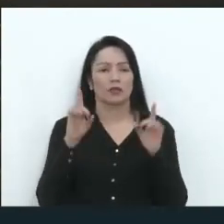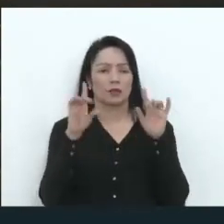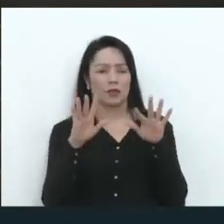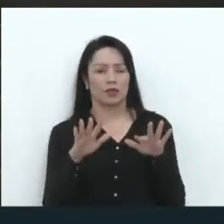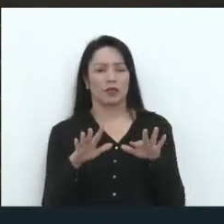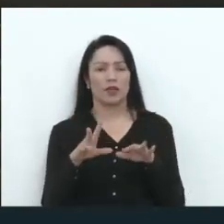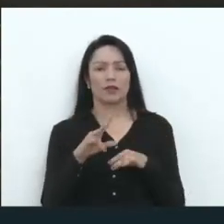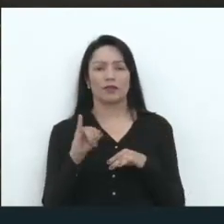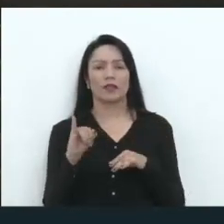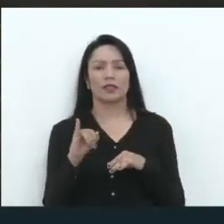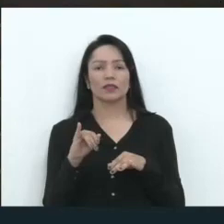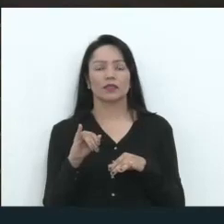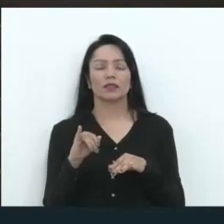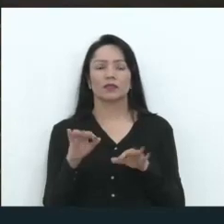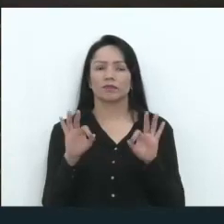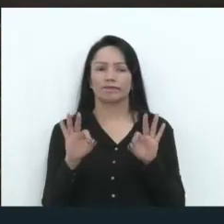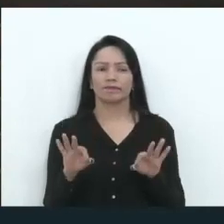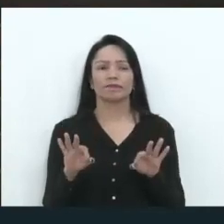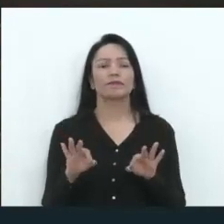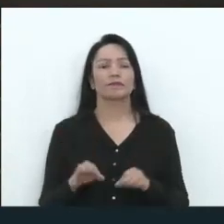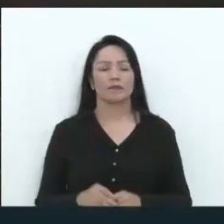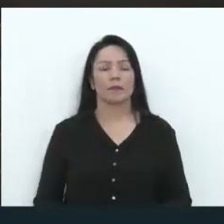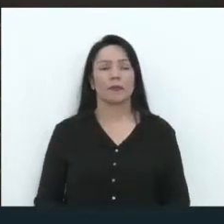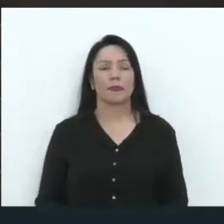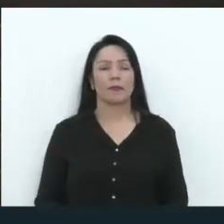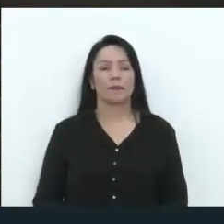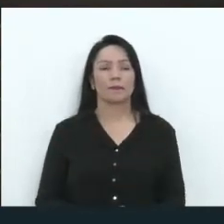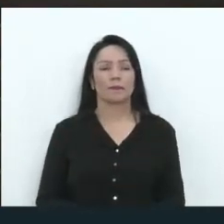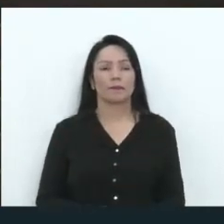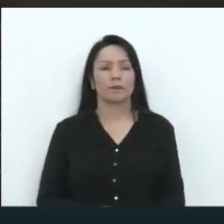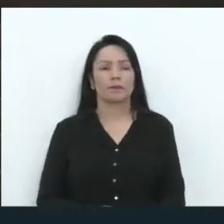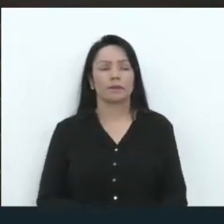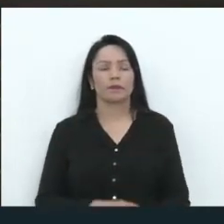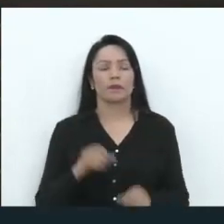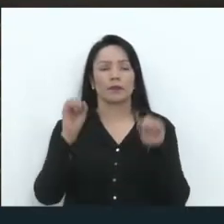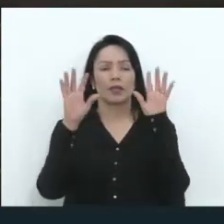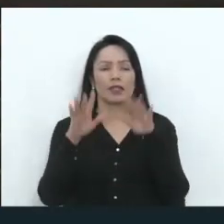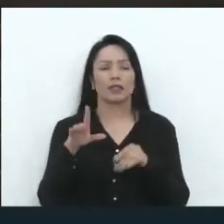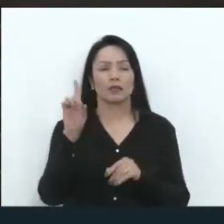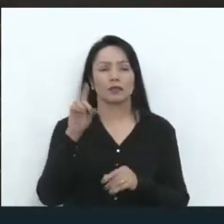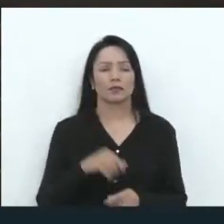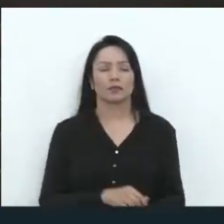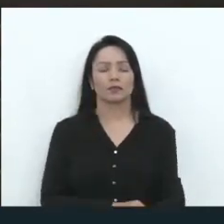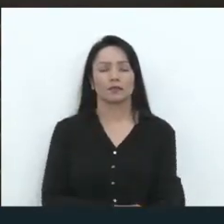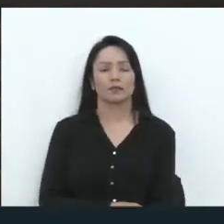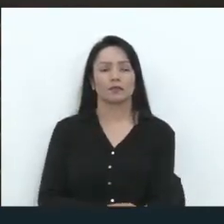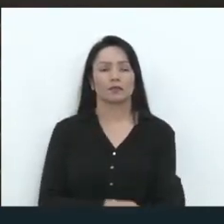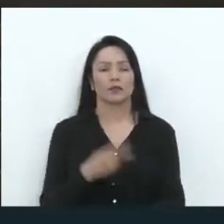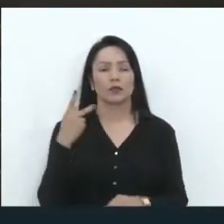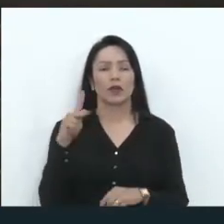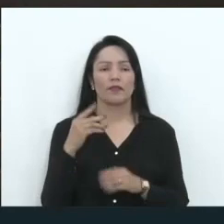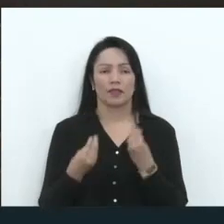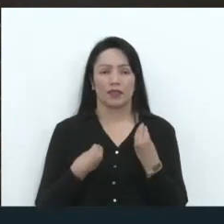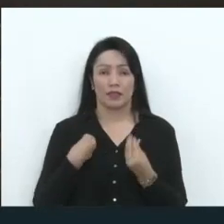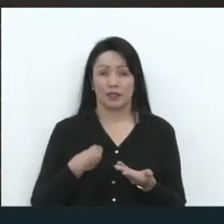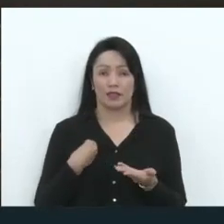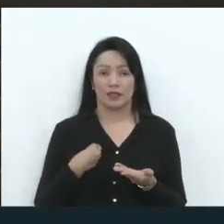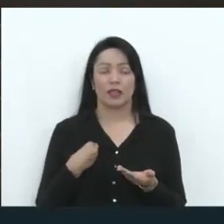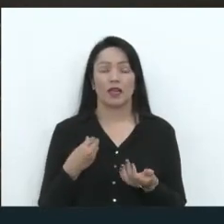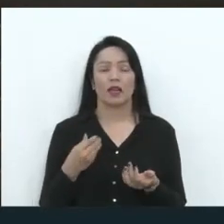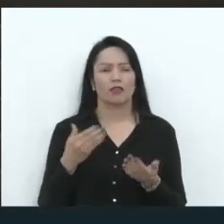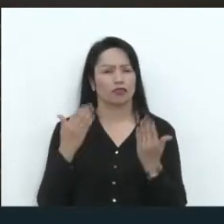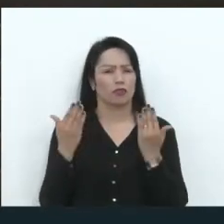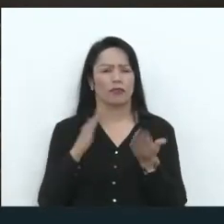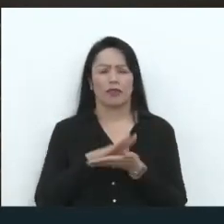mandato abençoado, profícuo, né? E que as bênçãos de Deus estejam sobre a sua vida nesse mandato. E eu não tenho dúvida